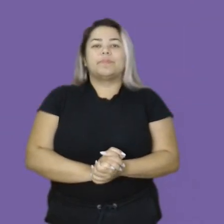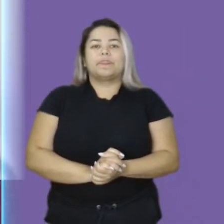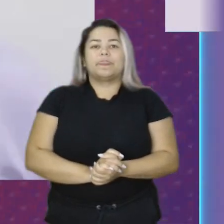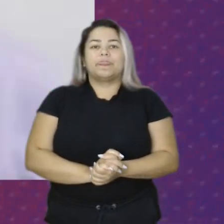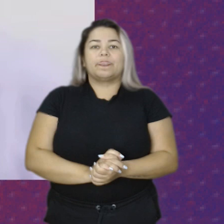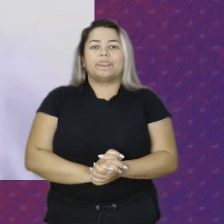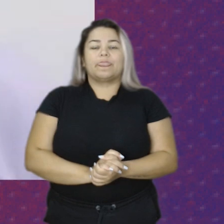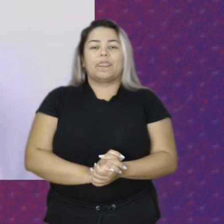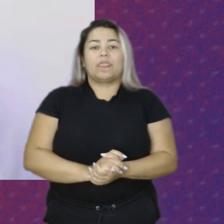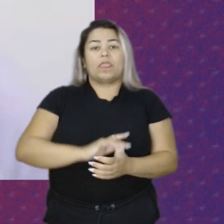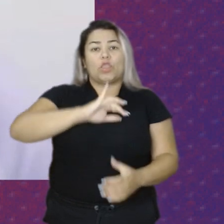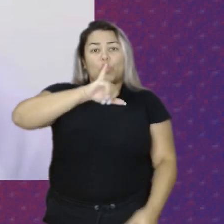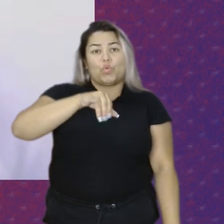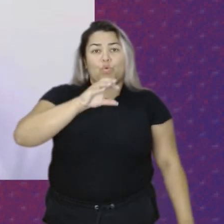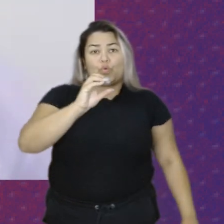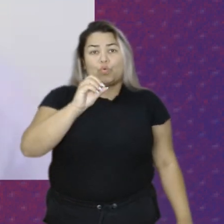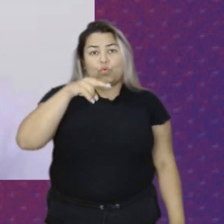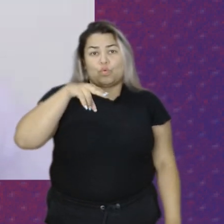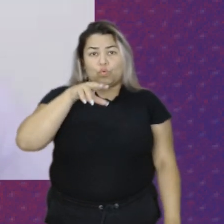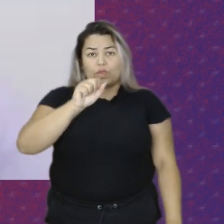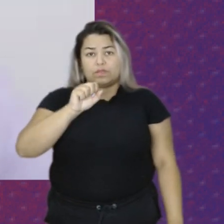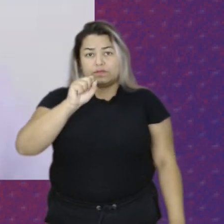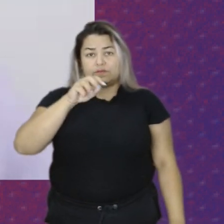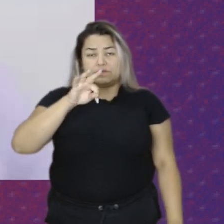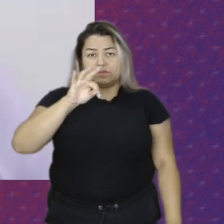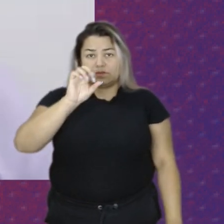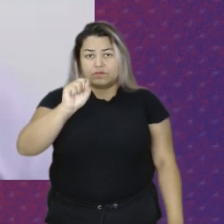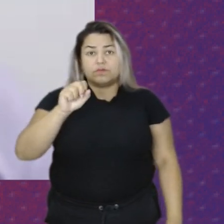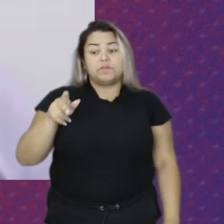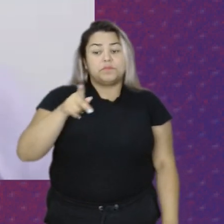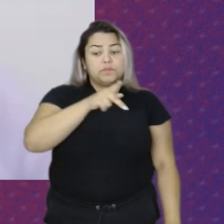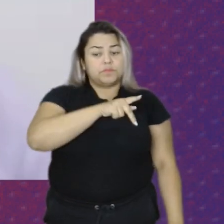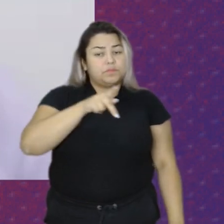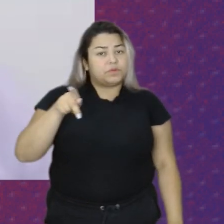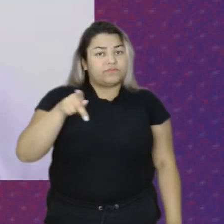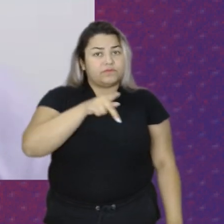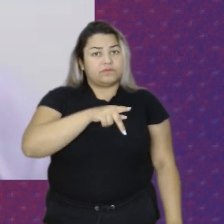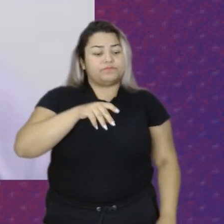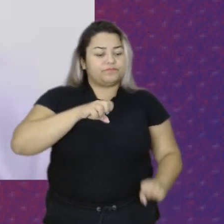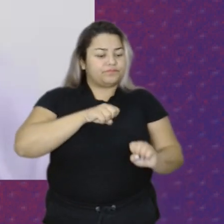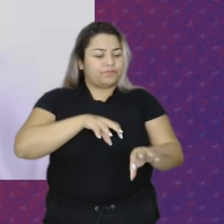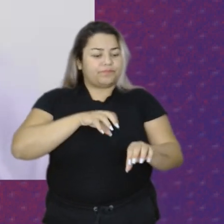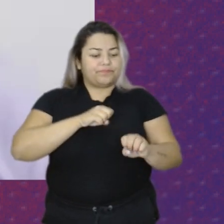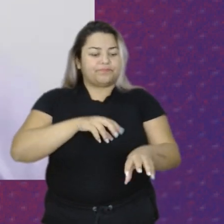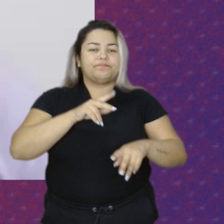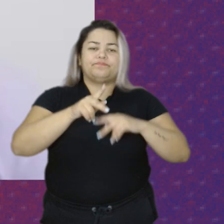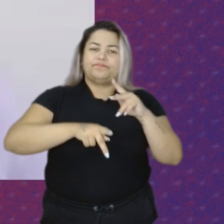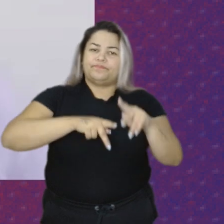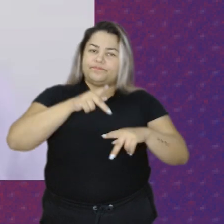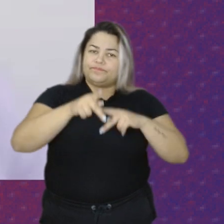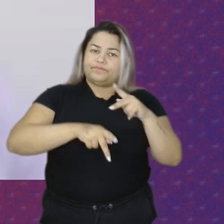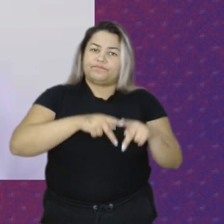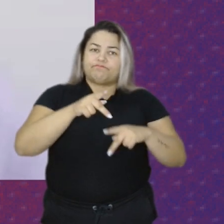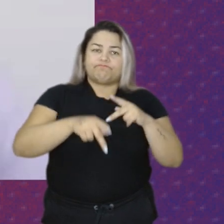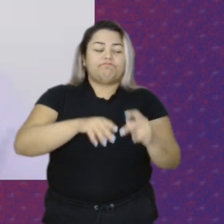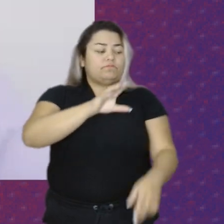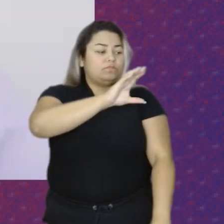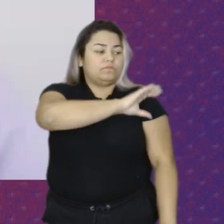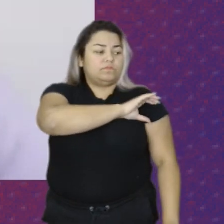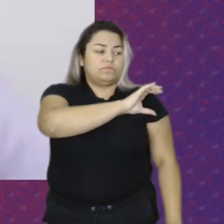Eu sou Joana Santos, sou pedagoga, educadora popular,